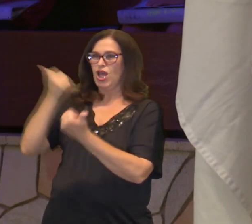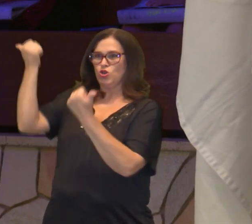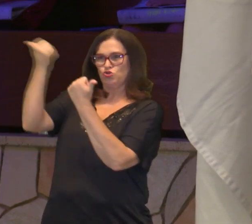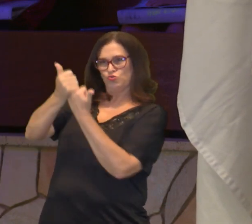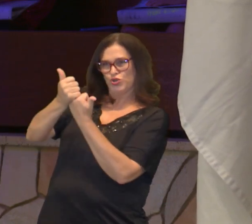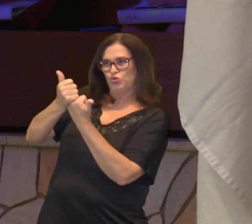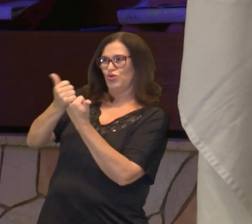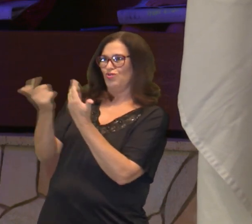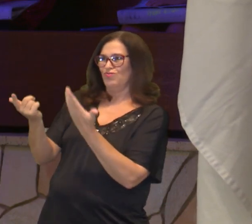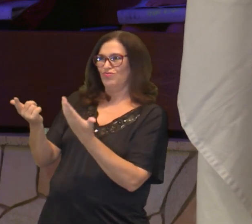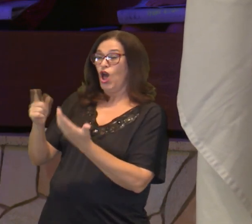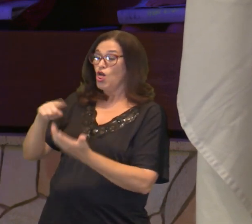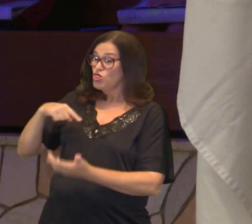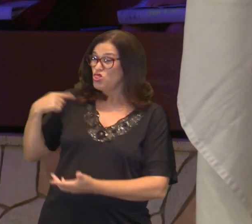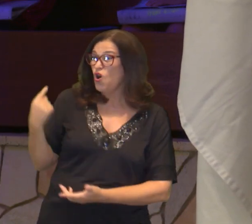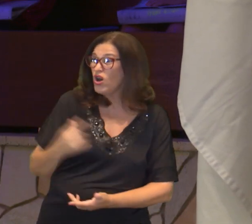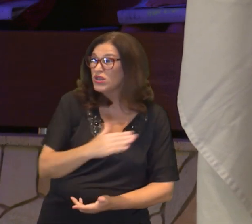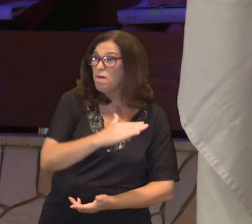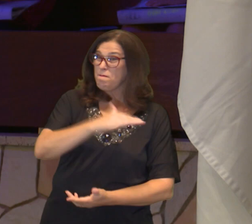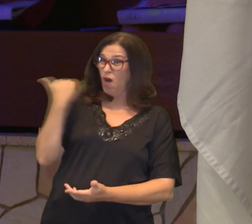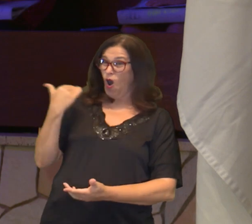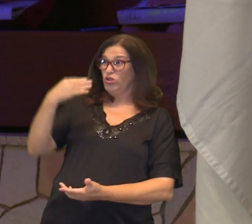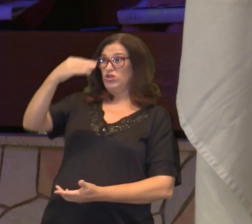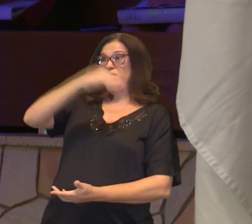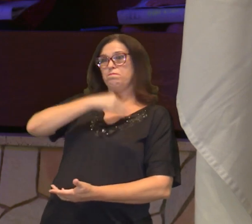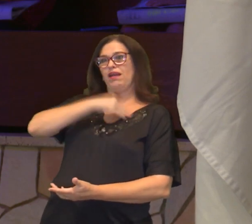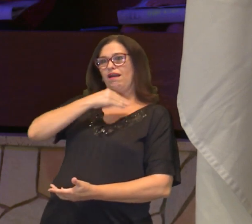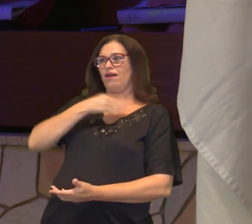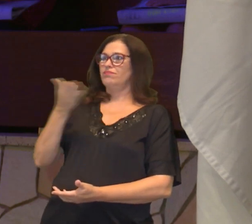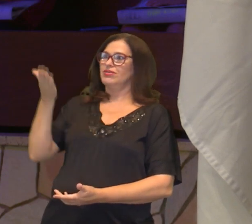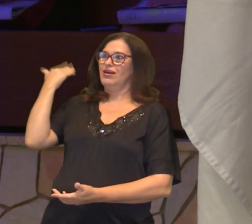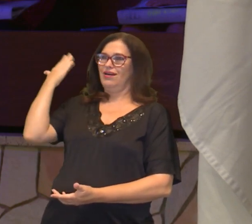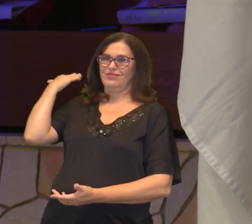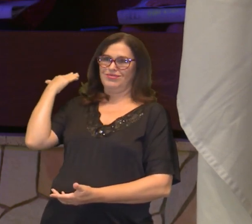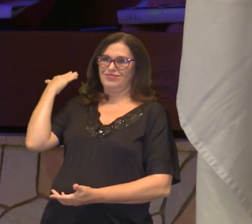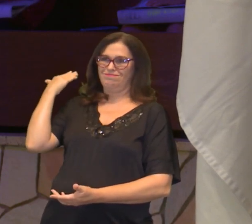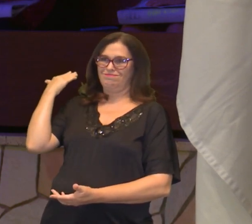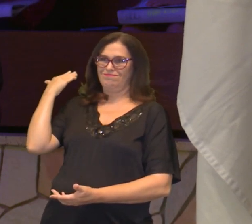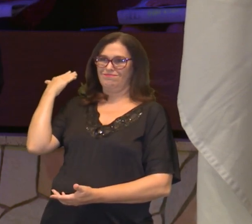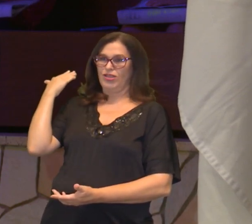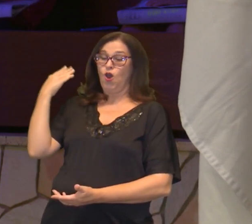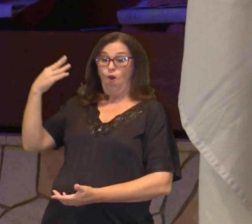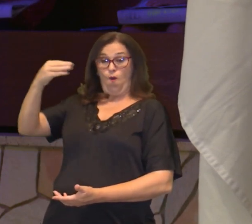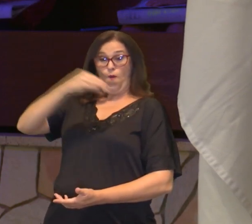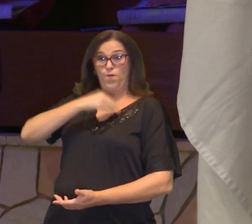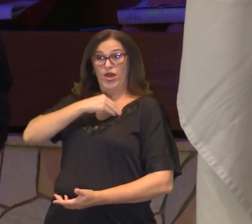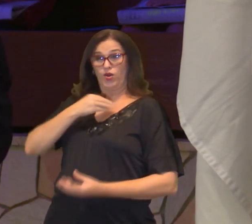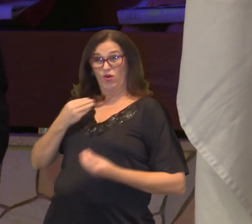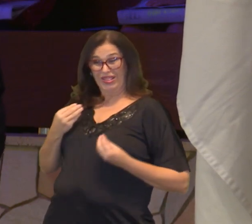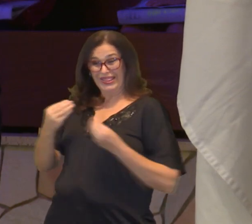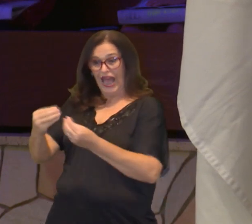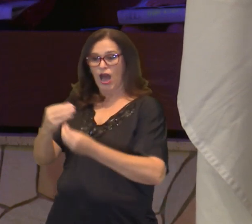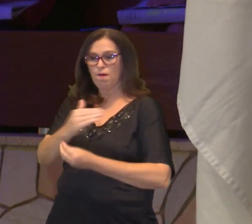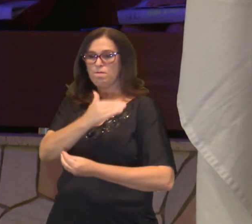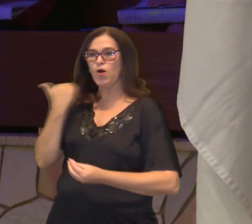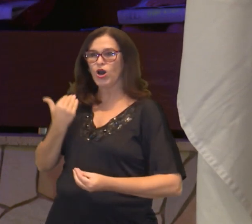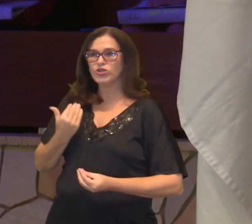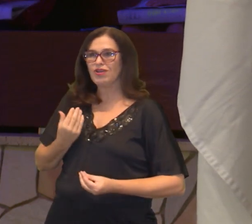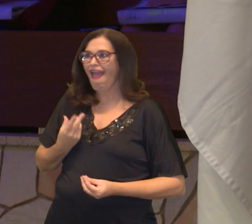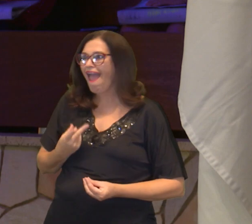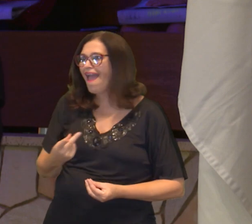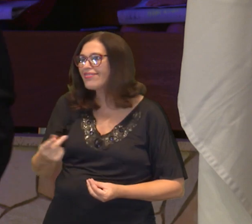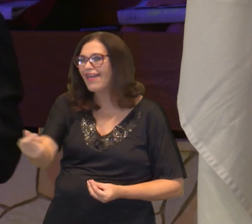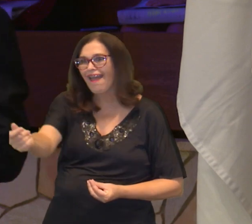mortos em nossos delitos e pecados. O pecado traz morte para